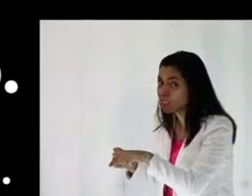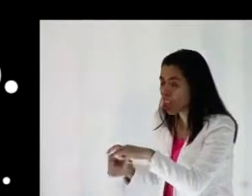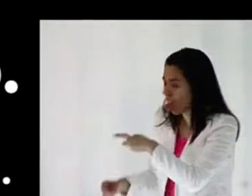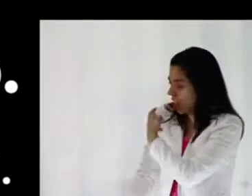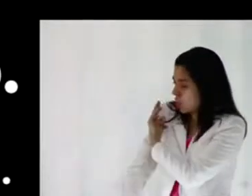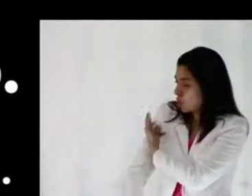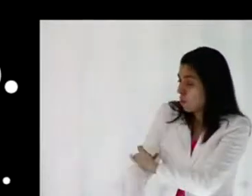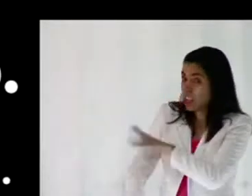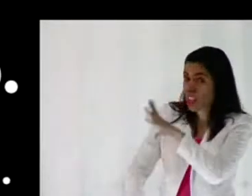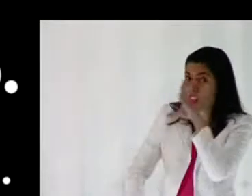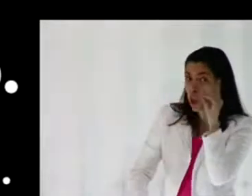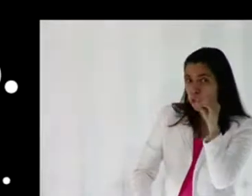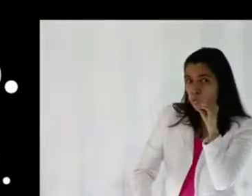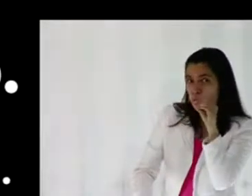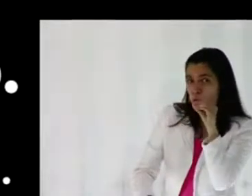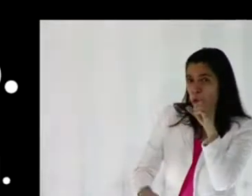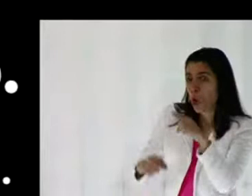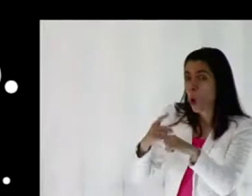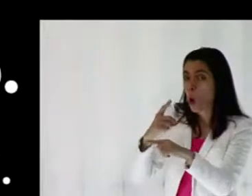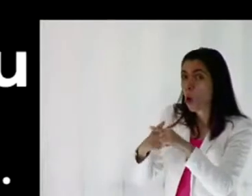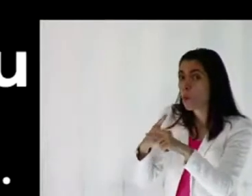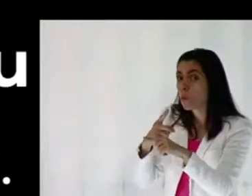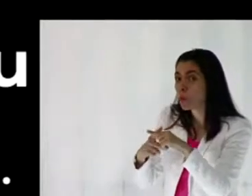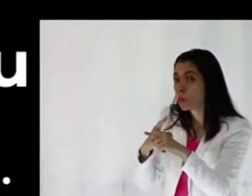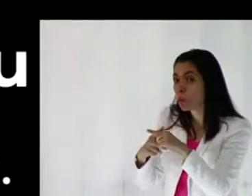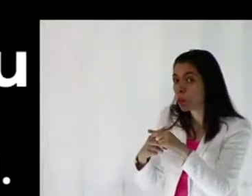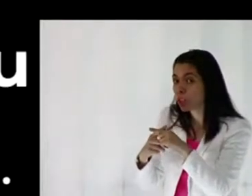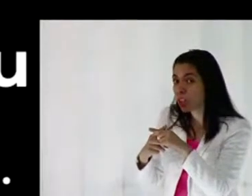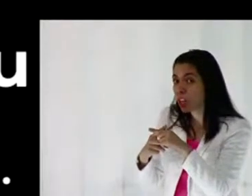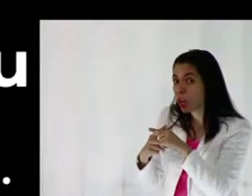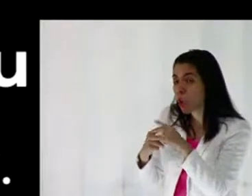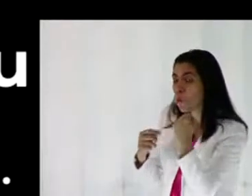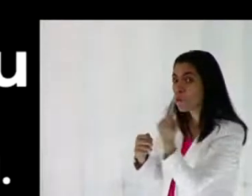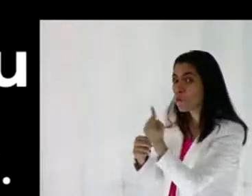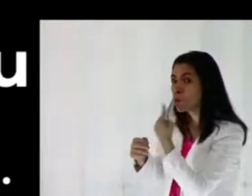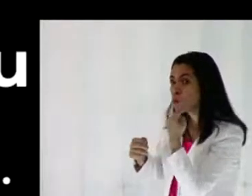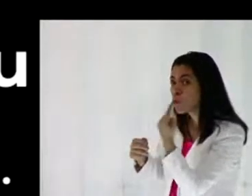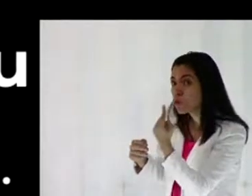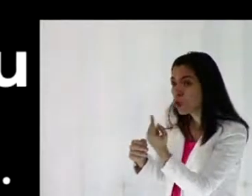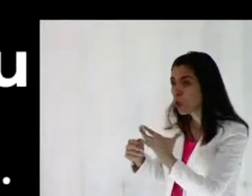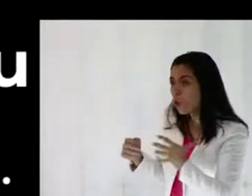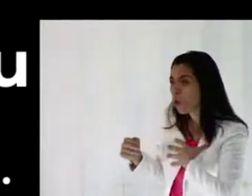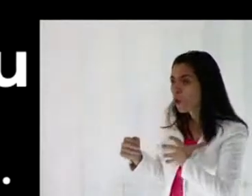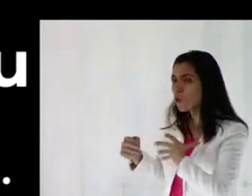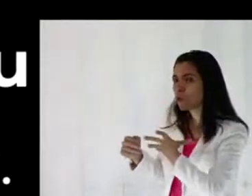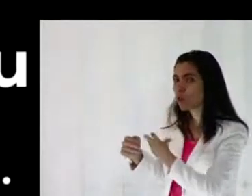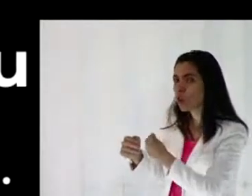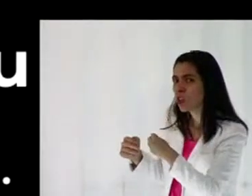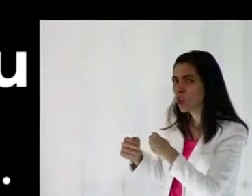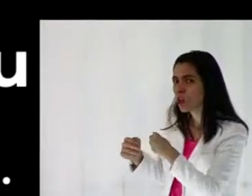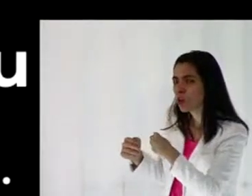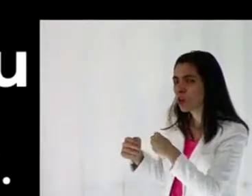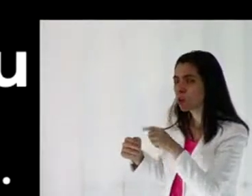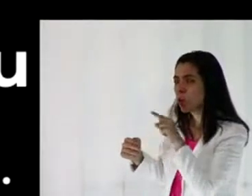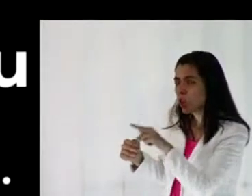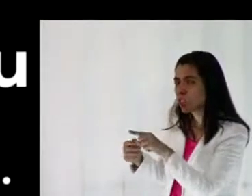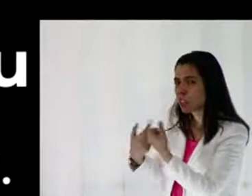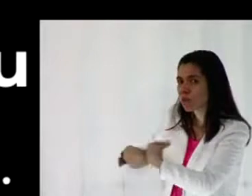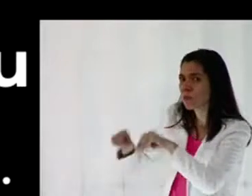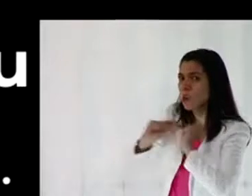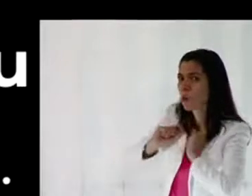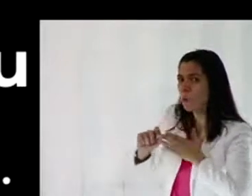negaste o filho, o teu único filho. Mais uma vez eu quero ler o verso de número